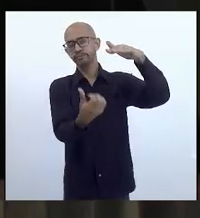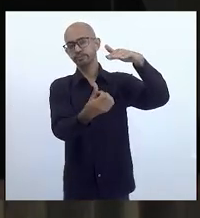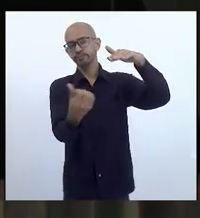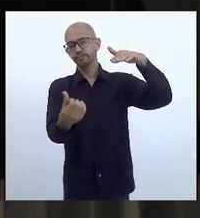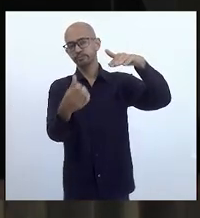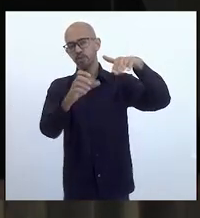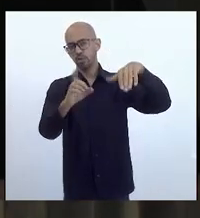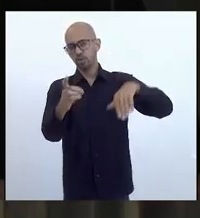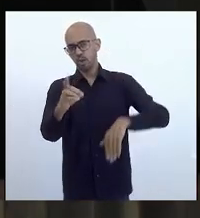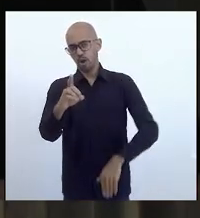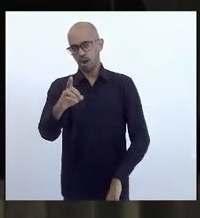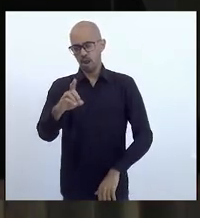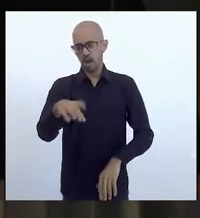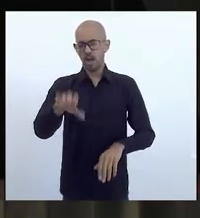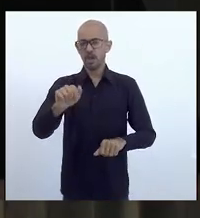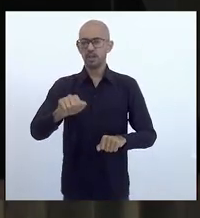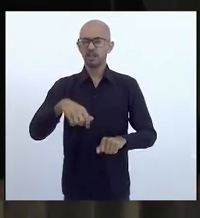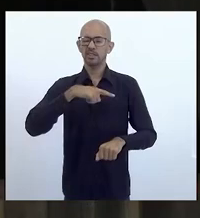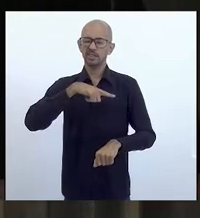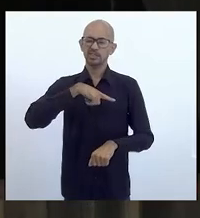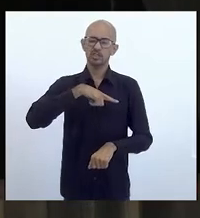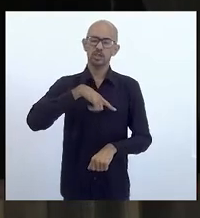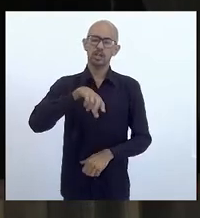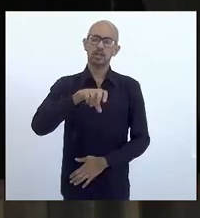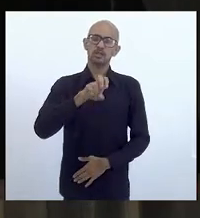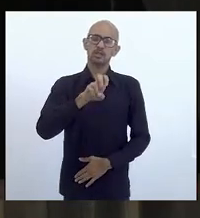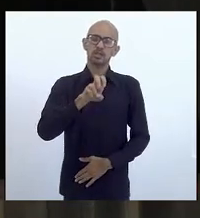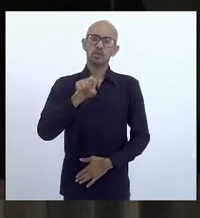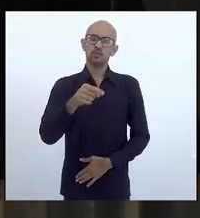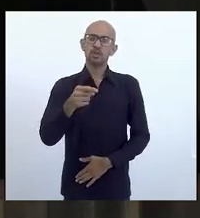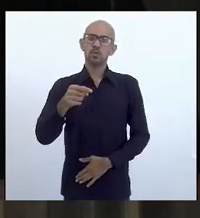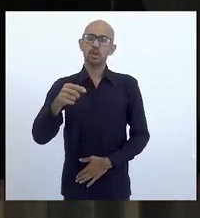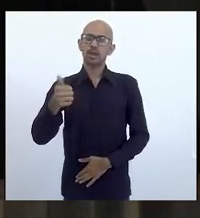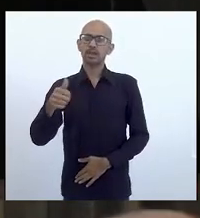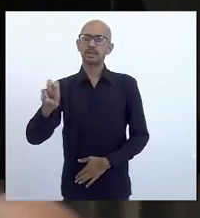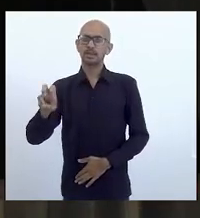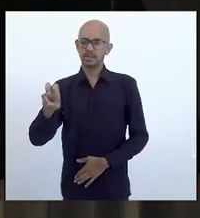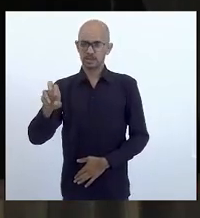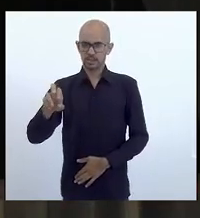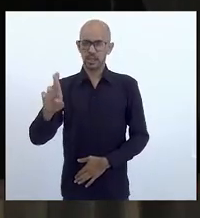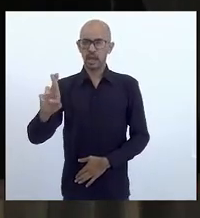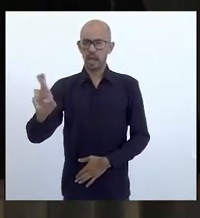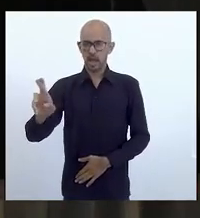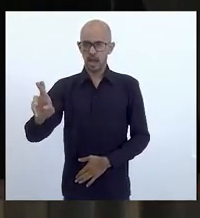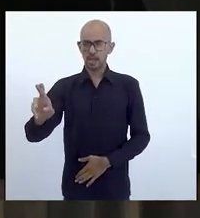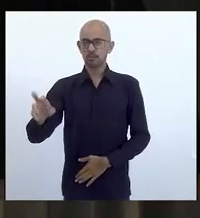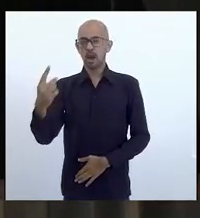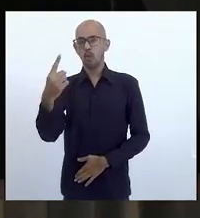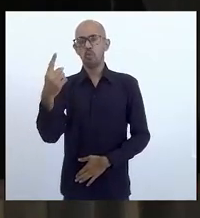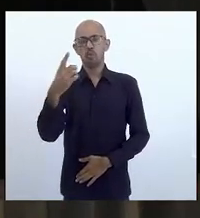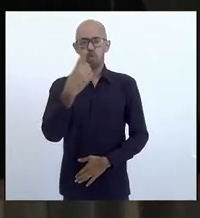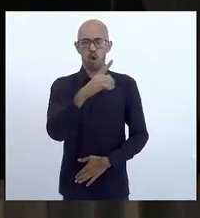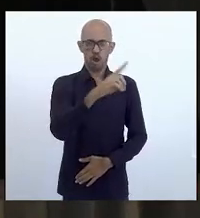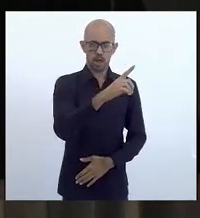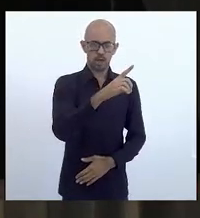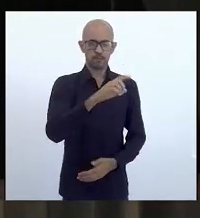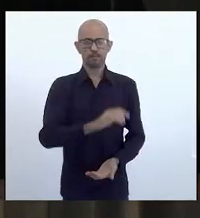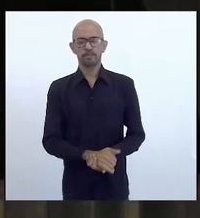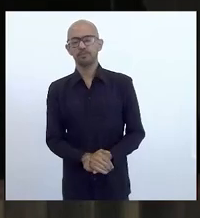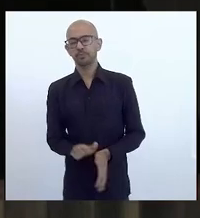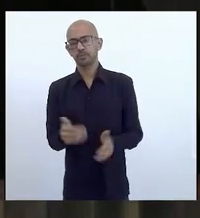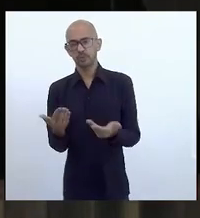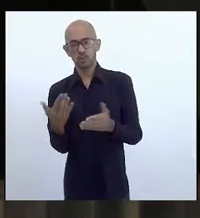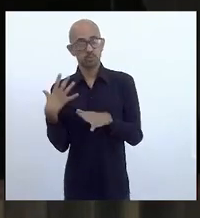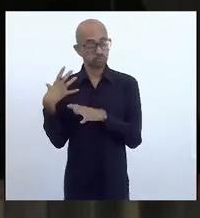dólares num câmbio aí de 5,15. Então, a gente acredita que a previsão dos royalties de petróleo